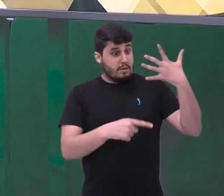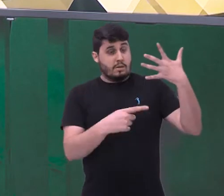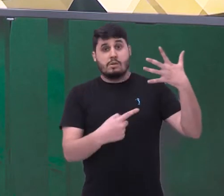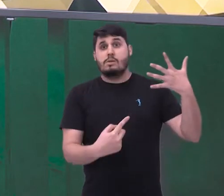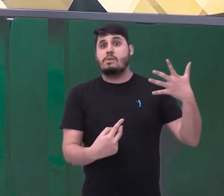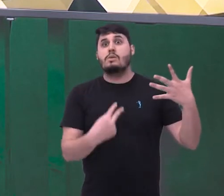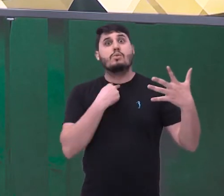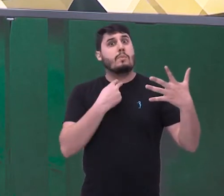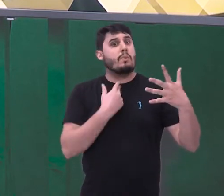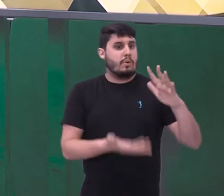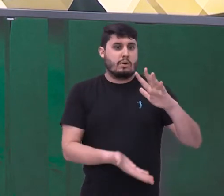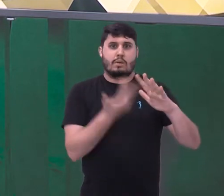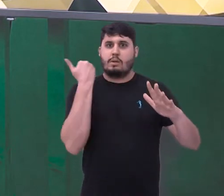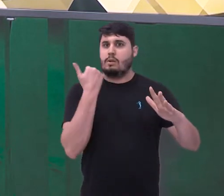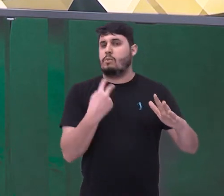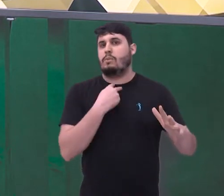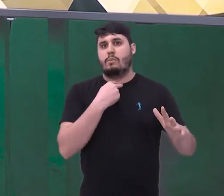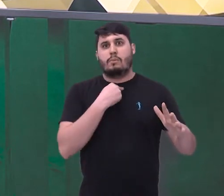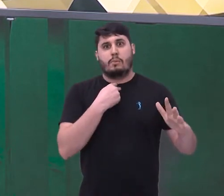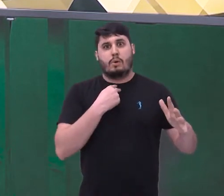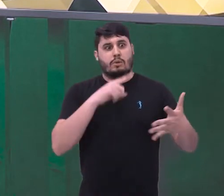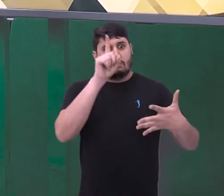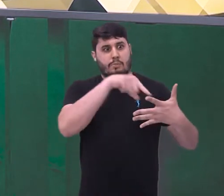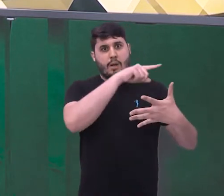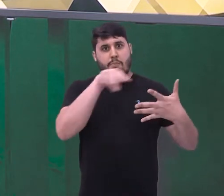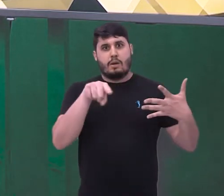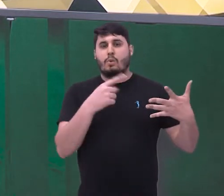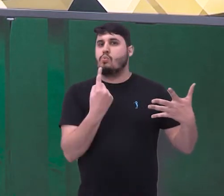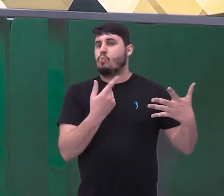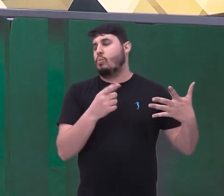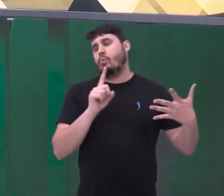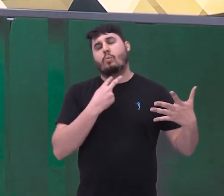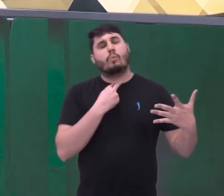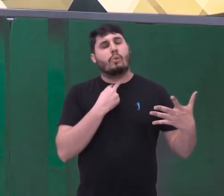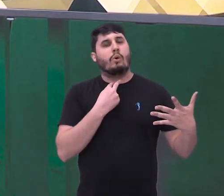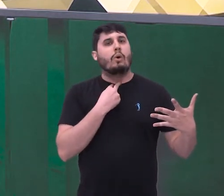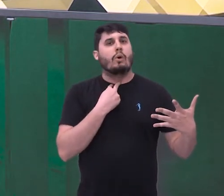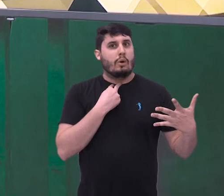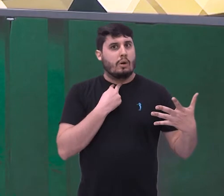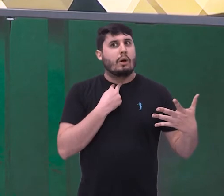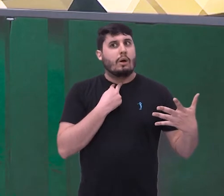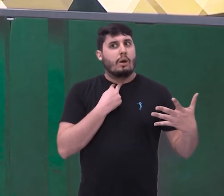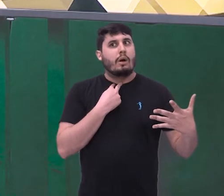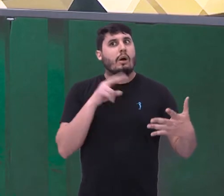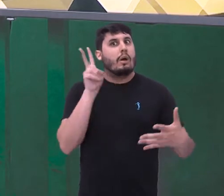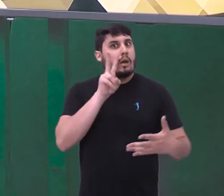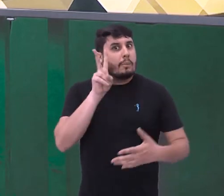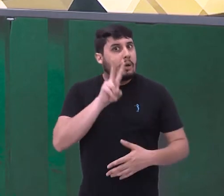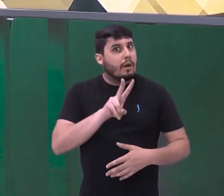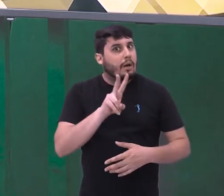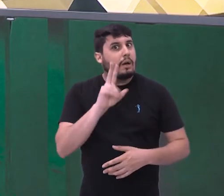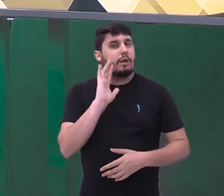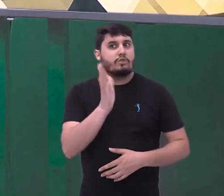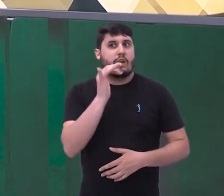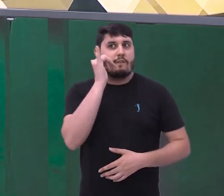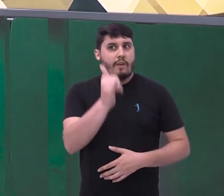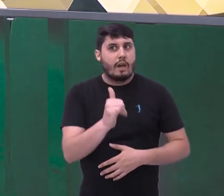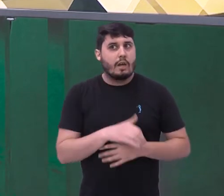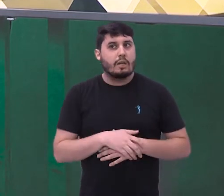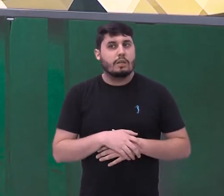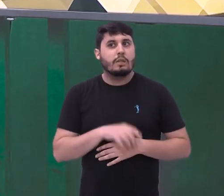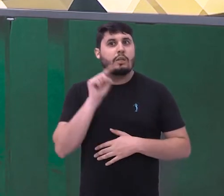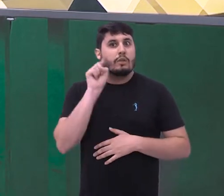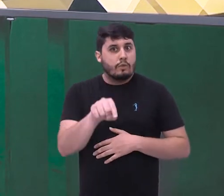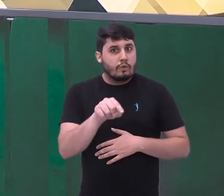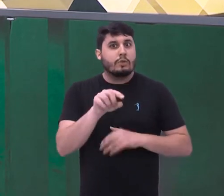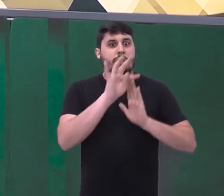dessa pode ser eliminada. A 5. Lembra que eu disse? É sua tese. Foi você